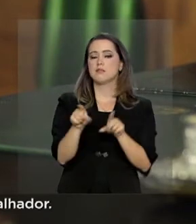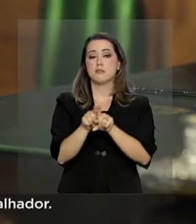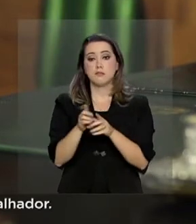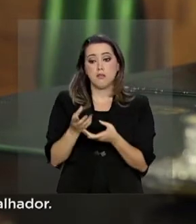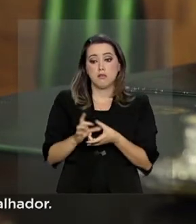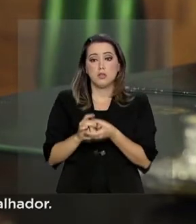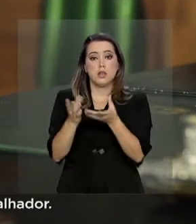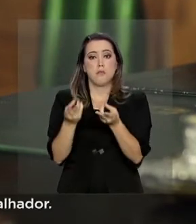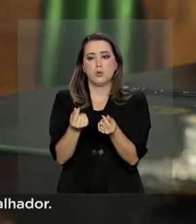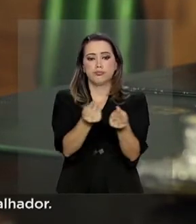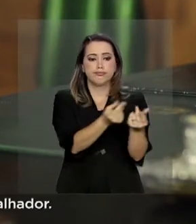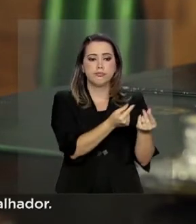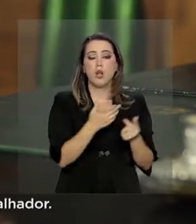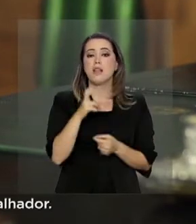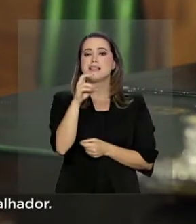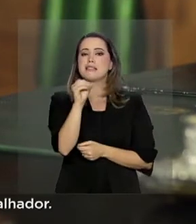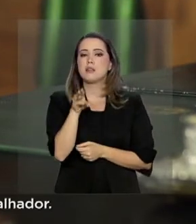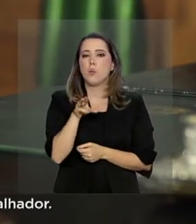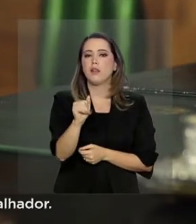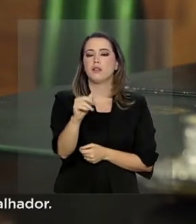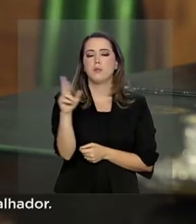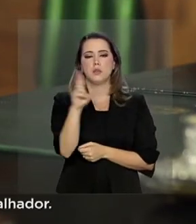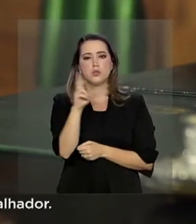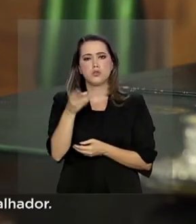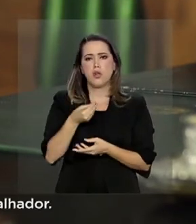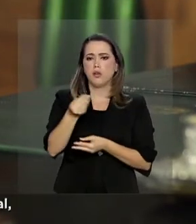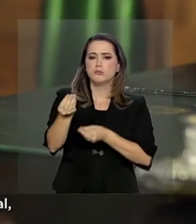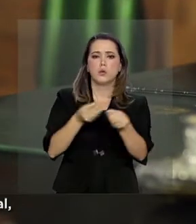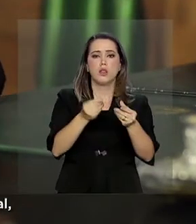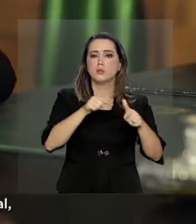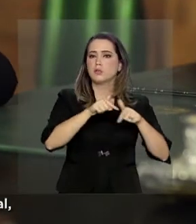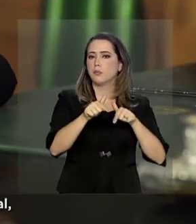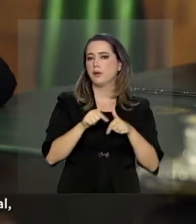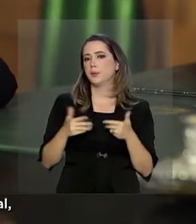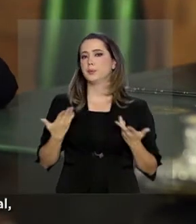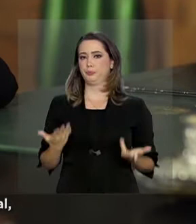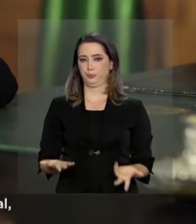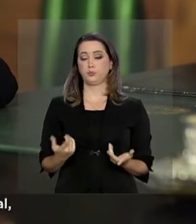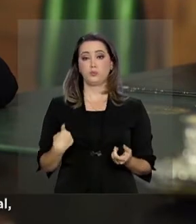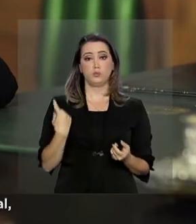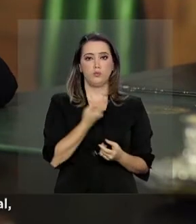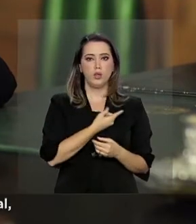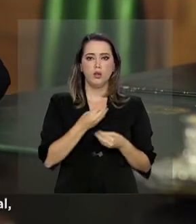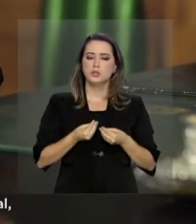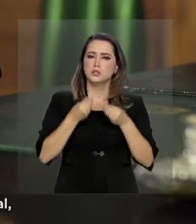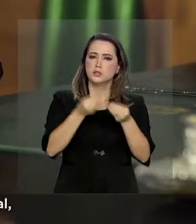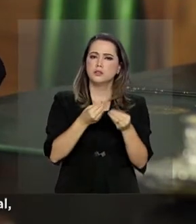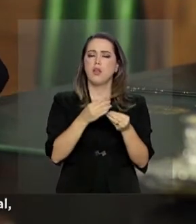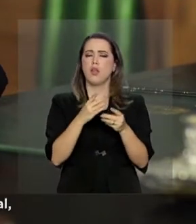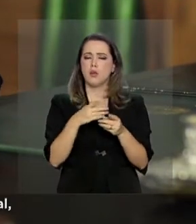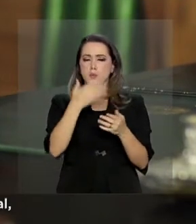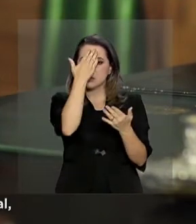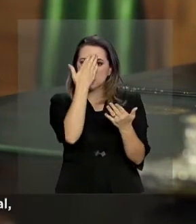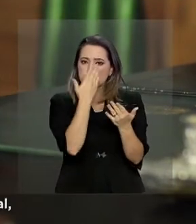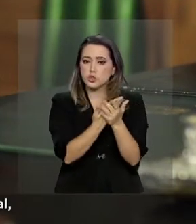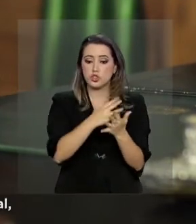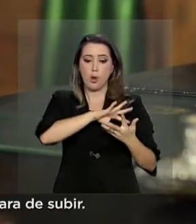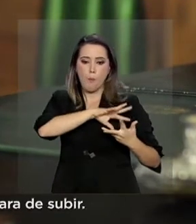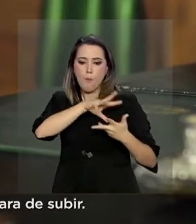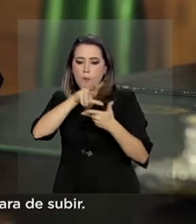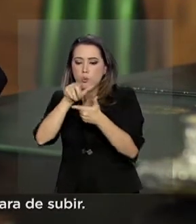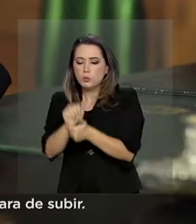50 bilhões de reais no bolso do trabalhador retomamos a confiança ea credibilidade internacional